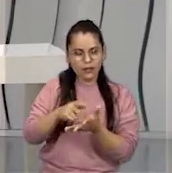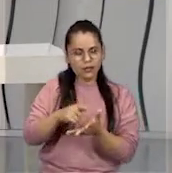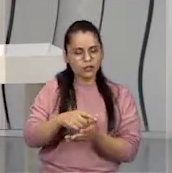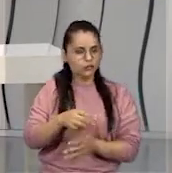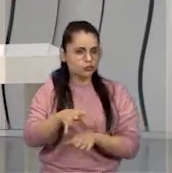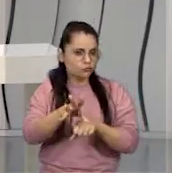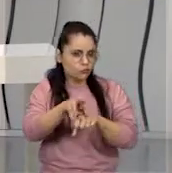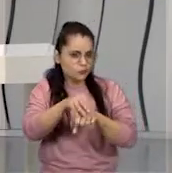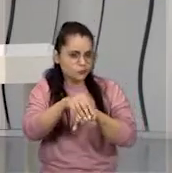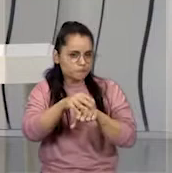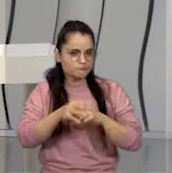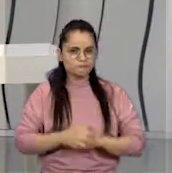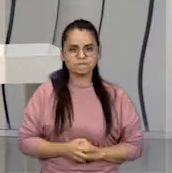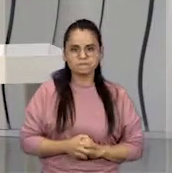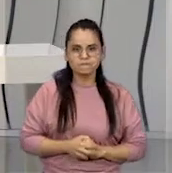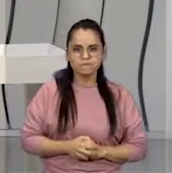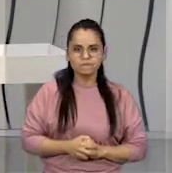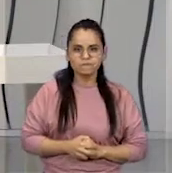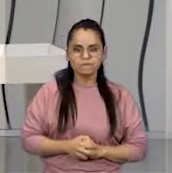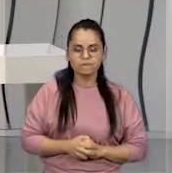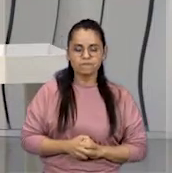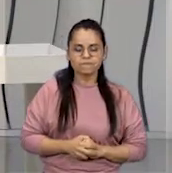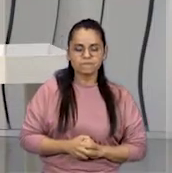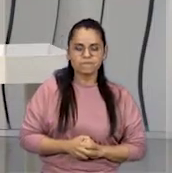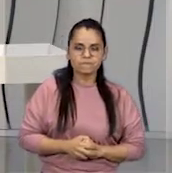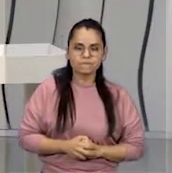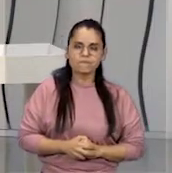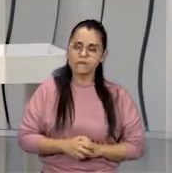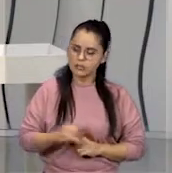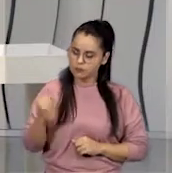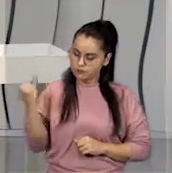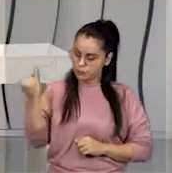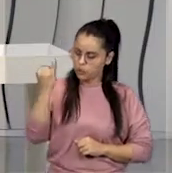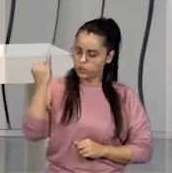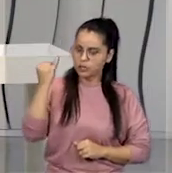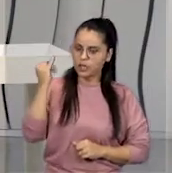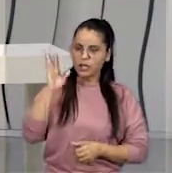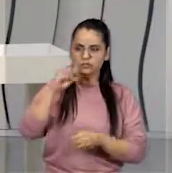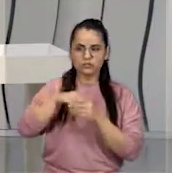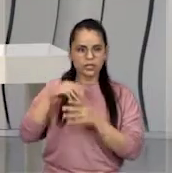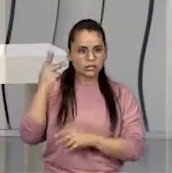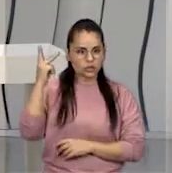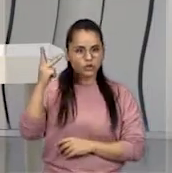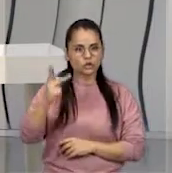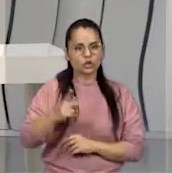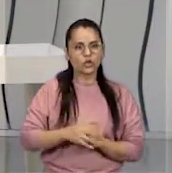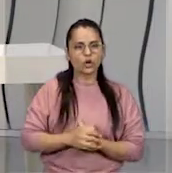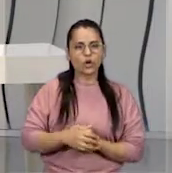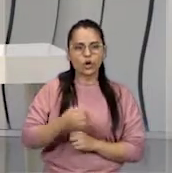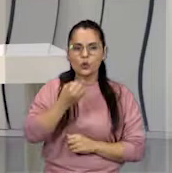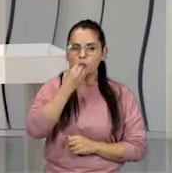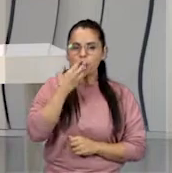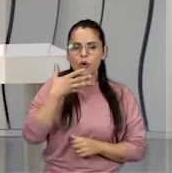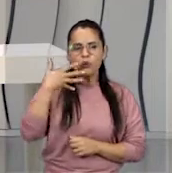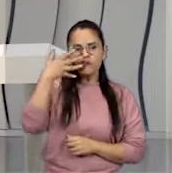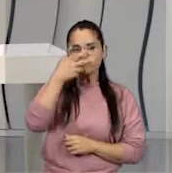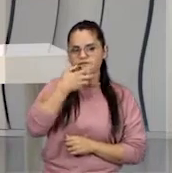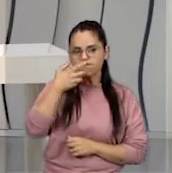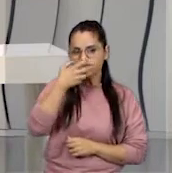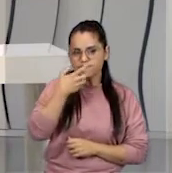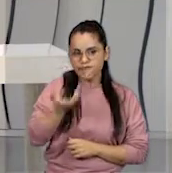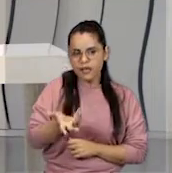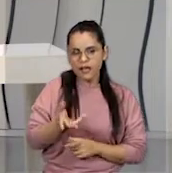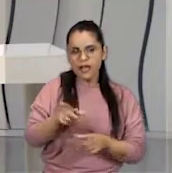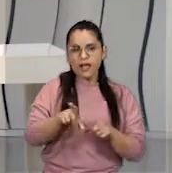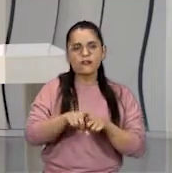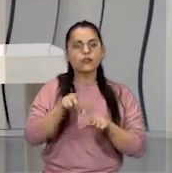conhecimento. Então, vamos lá. Ele foi uma peça marcante. Tá? Através da boa fala e do convencimento, ele vai falar que os